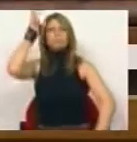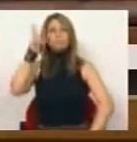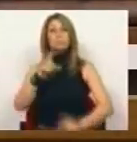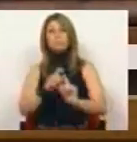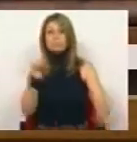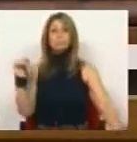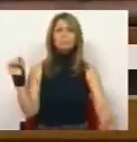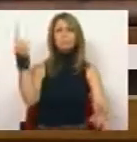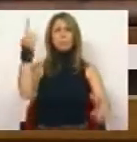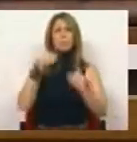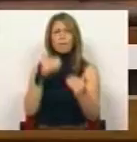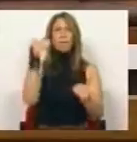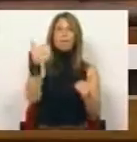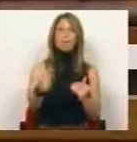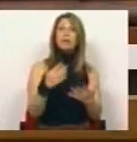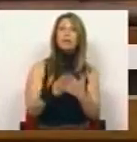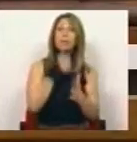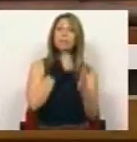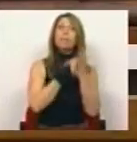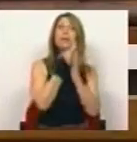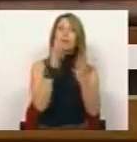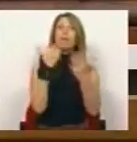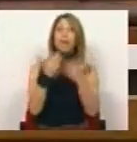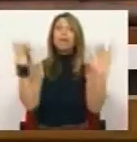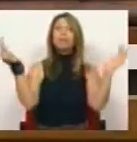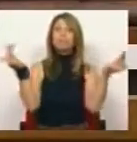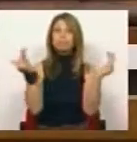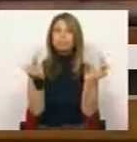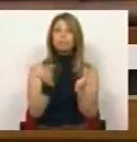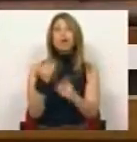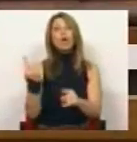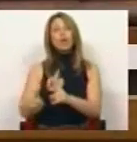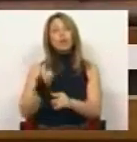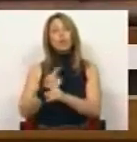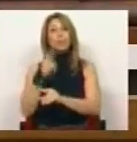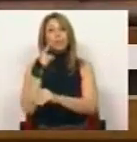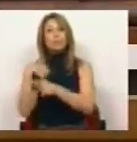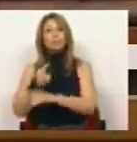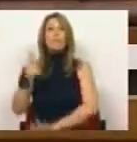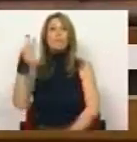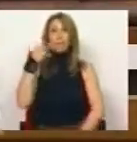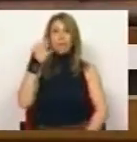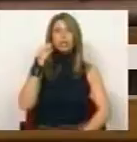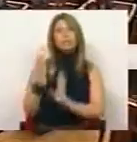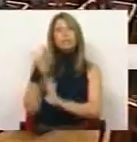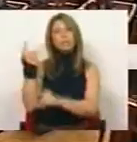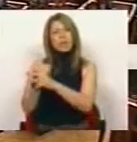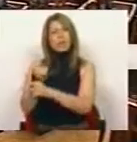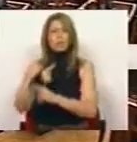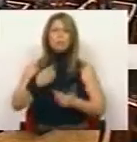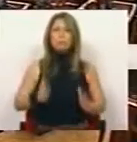medidas que gerem uma progressiva redução de resíduos de embalagens e do plástico, em particular. Muito obrigada.